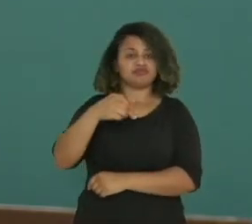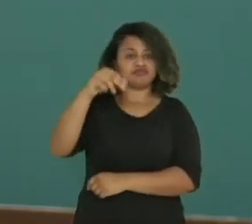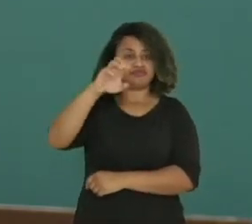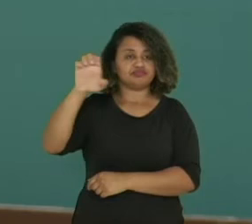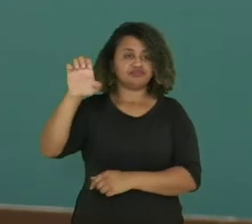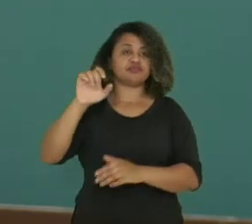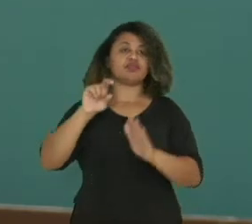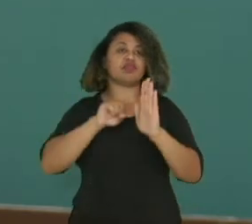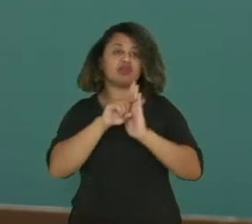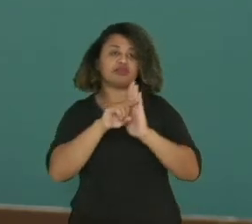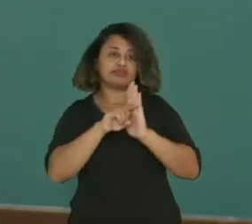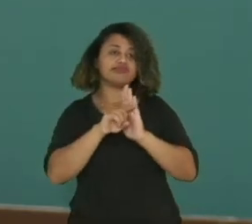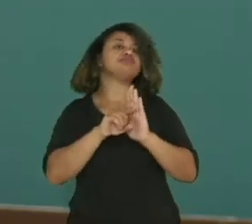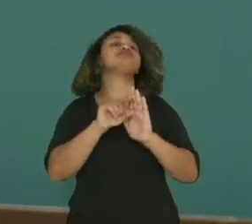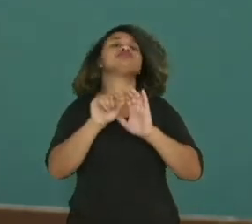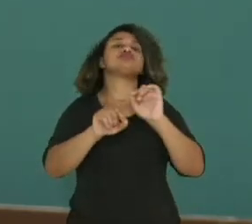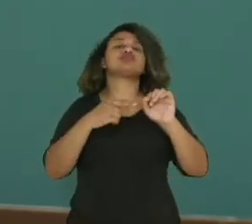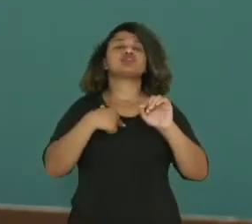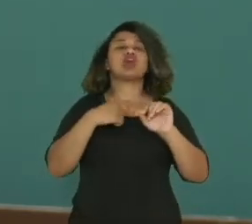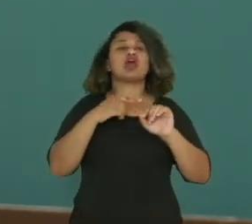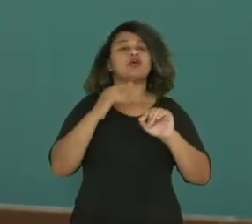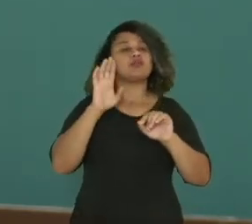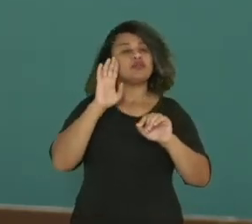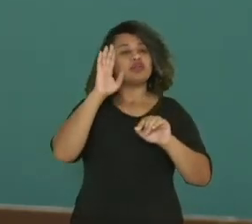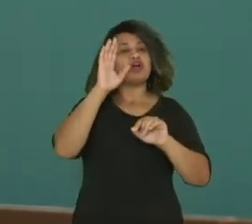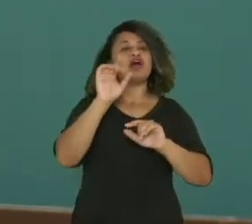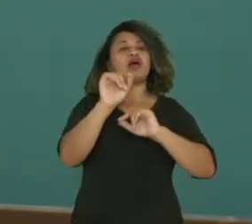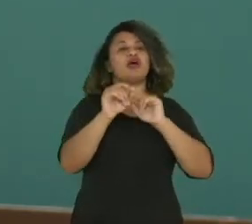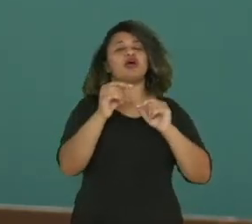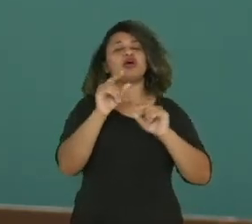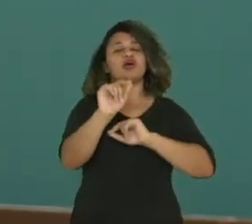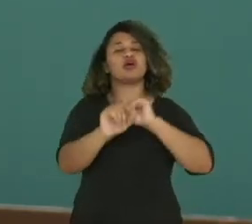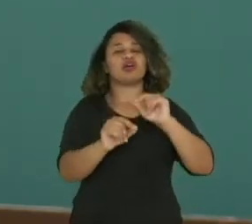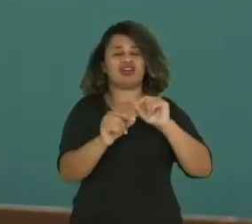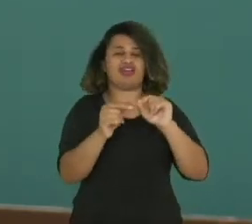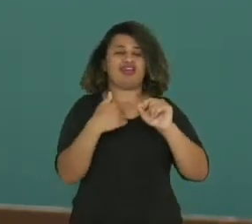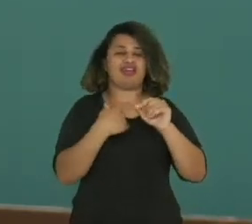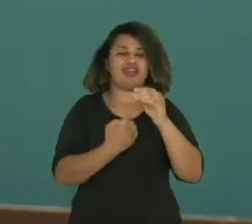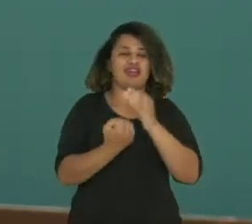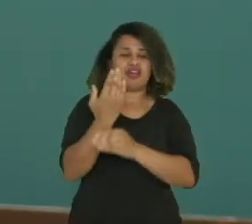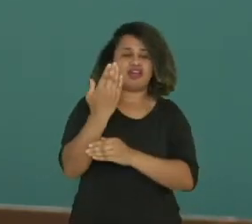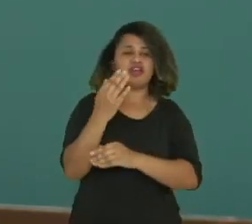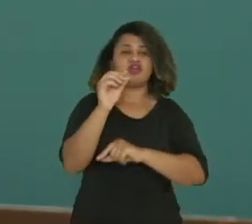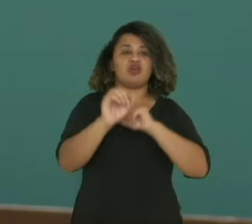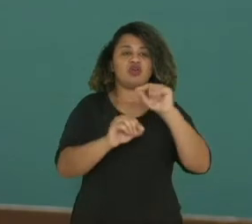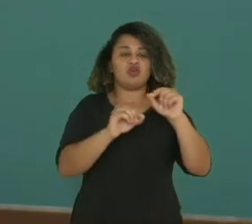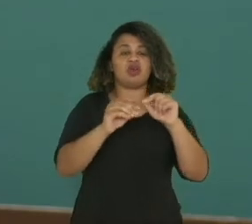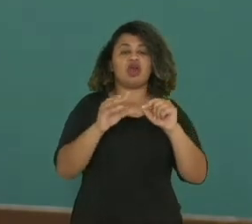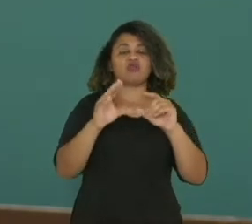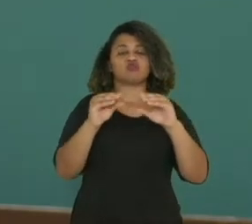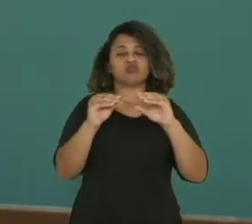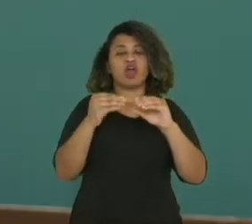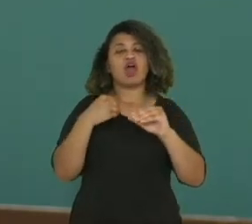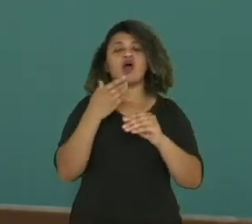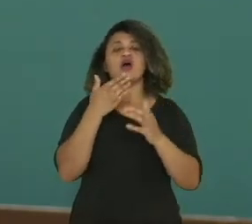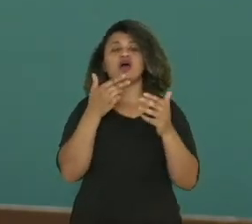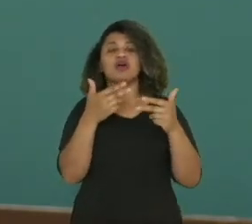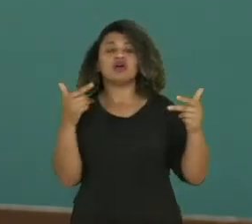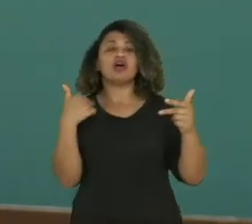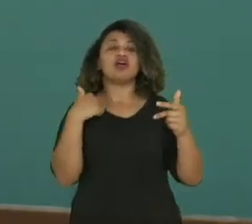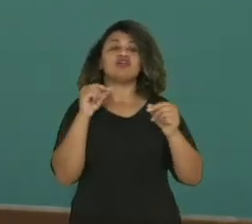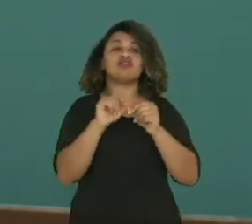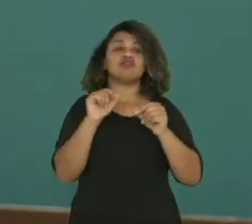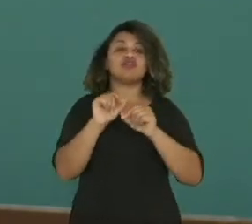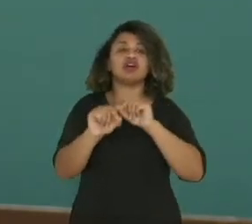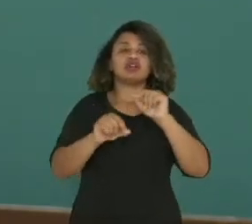Pesquisador, pai do algodão colorido, ajuda a tornar Campina Grande referência mundial.